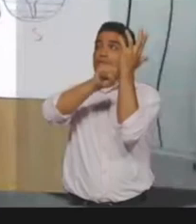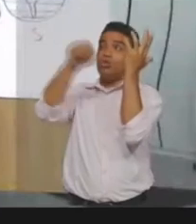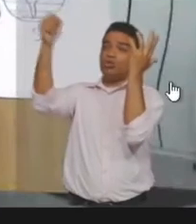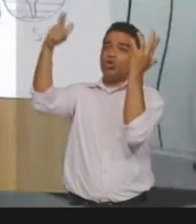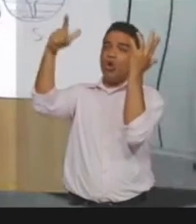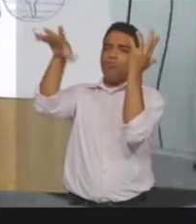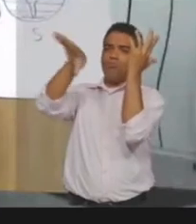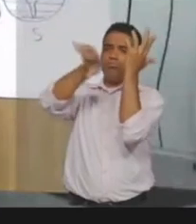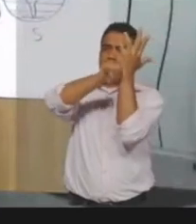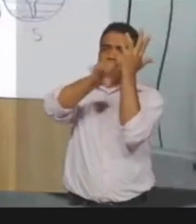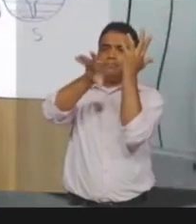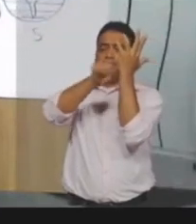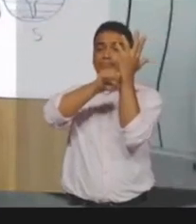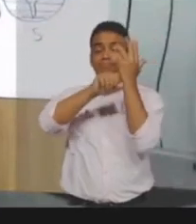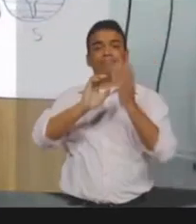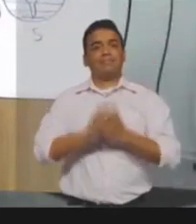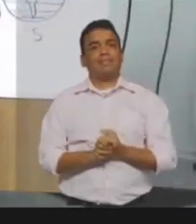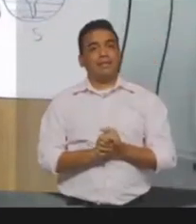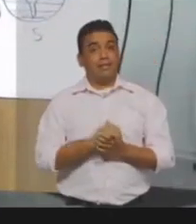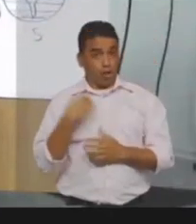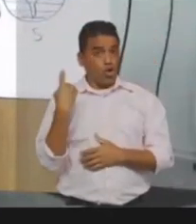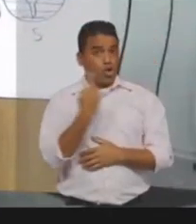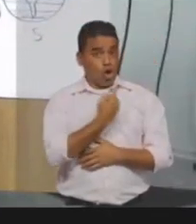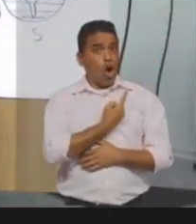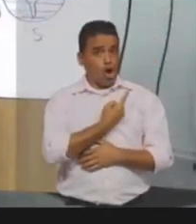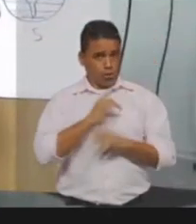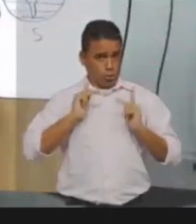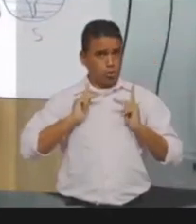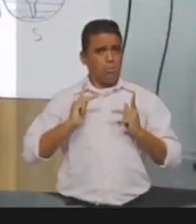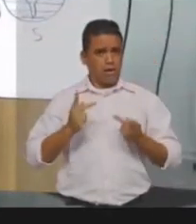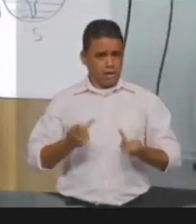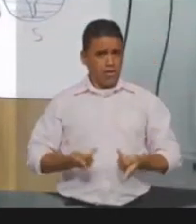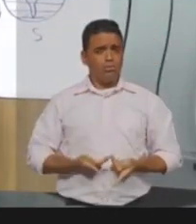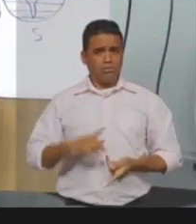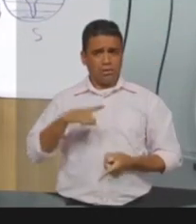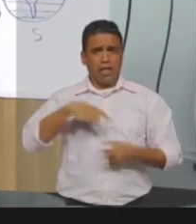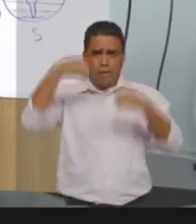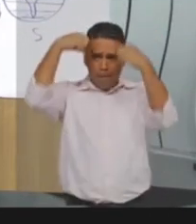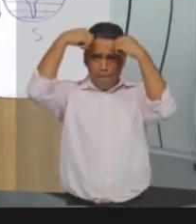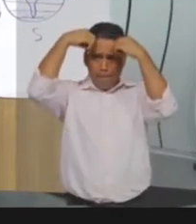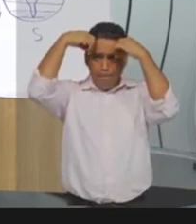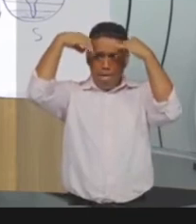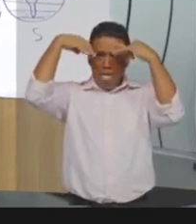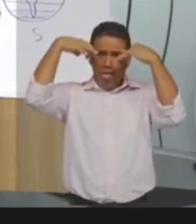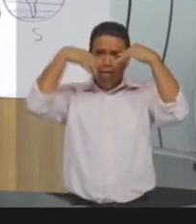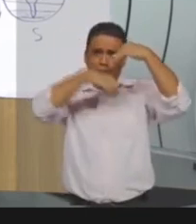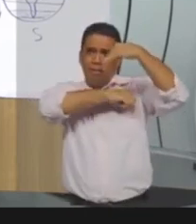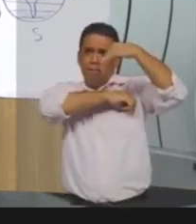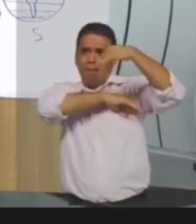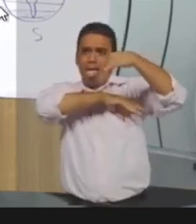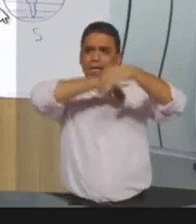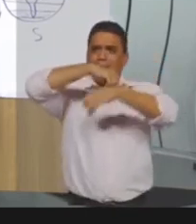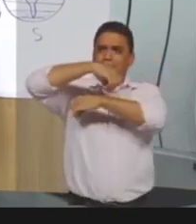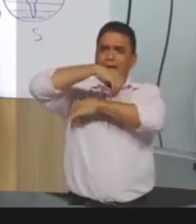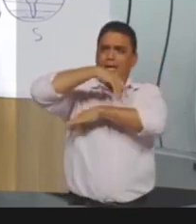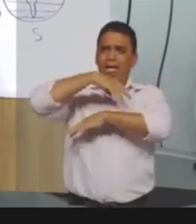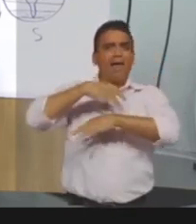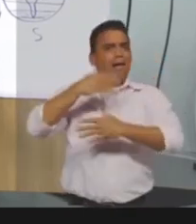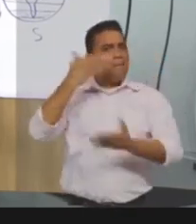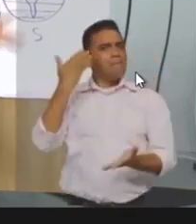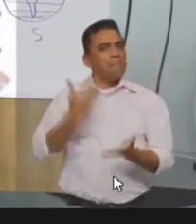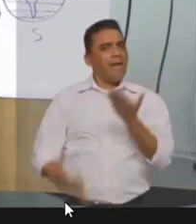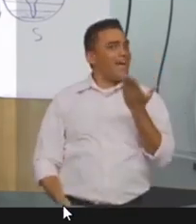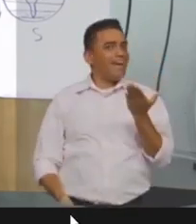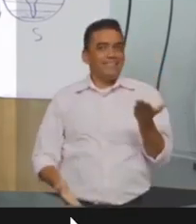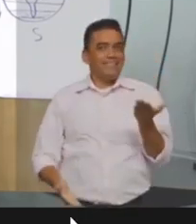Bom, nós seres humanos, nós transpiramos. Inclusive nós temos o suor, né? Tá aquele calor danado, você transpira, você perde água